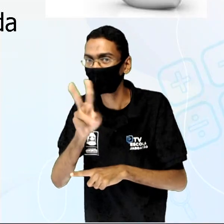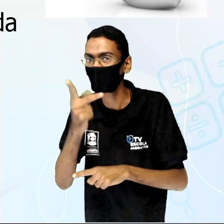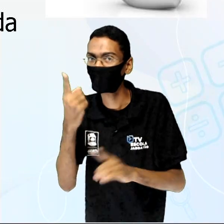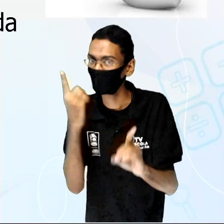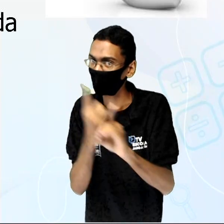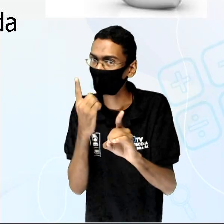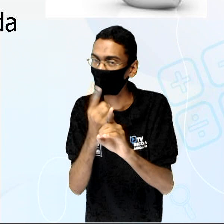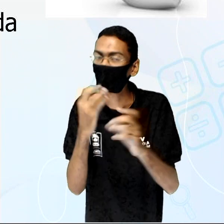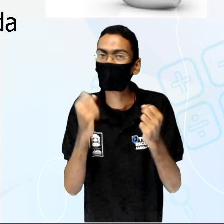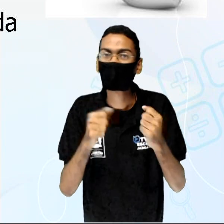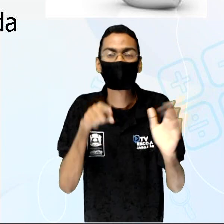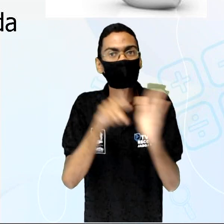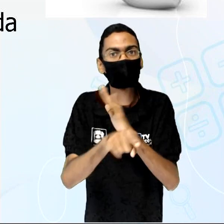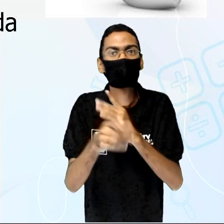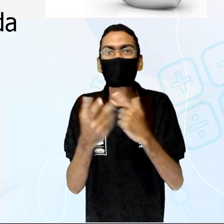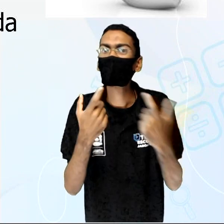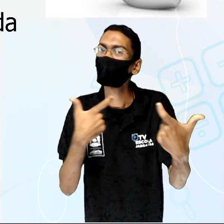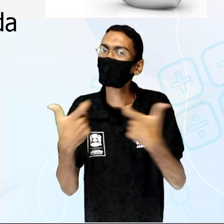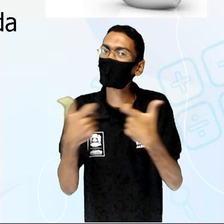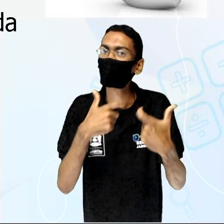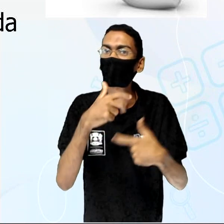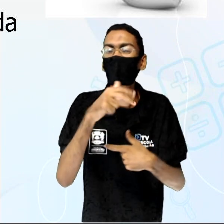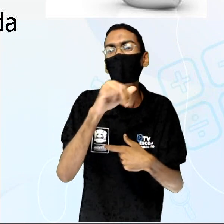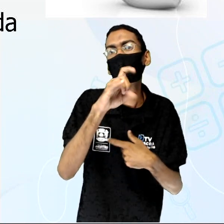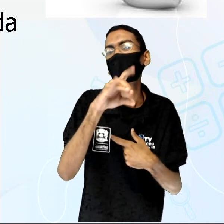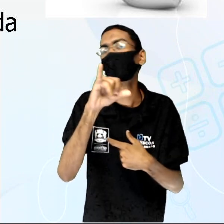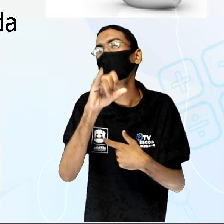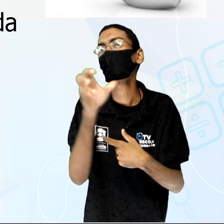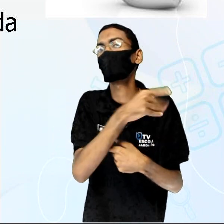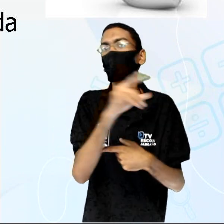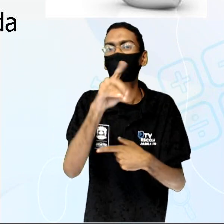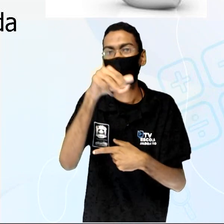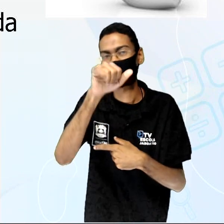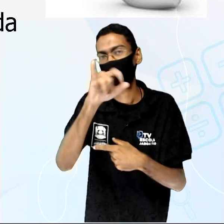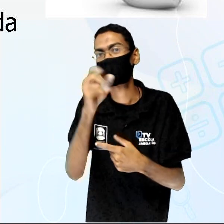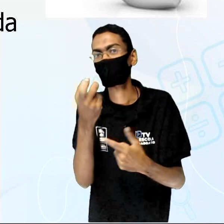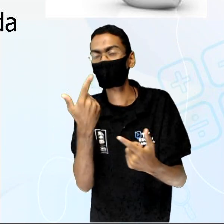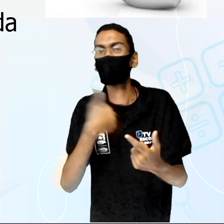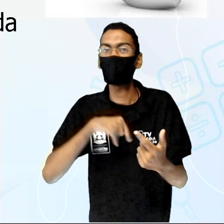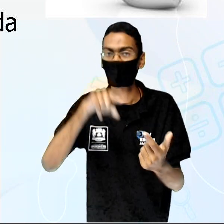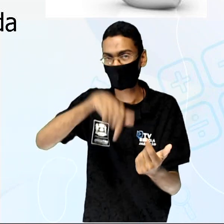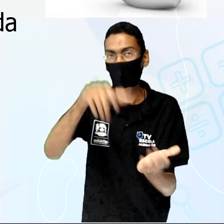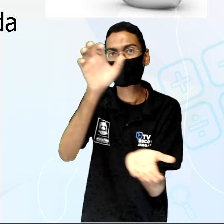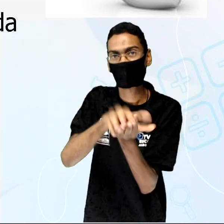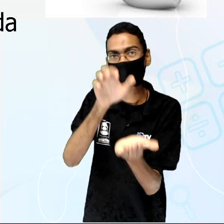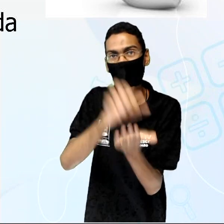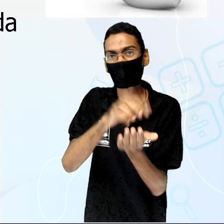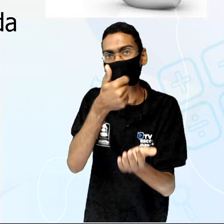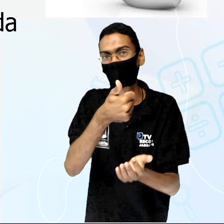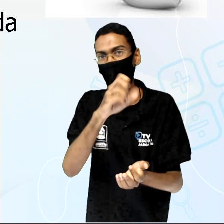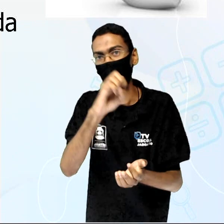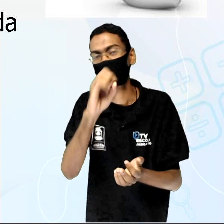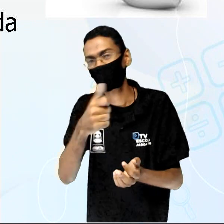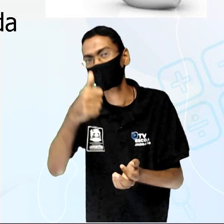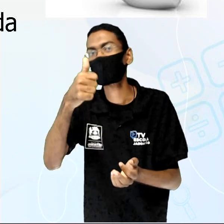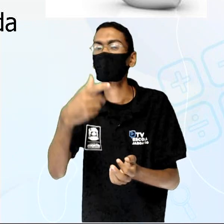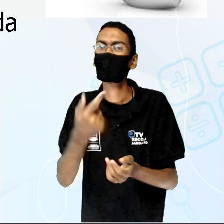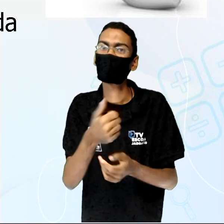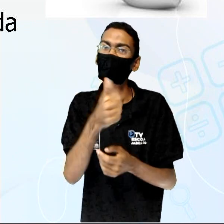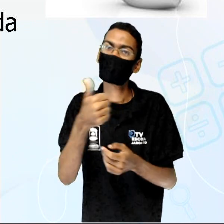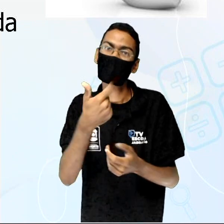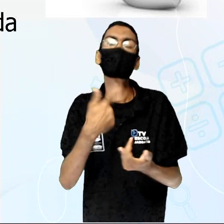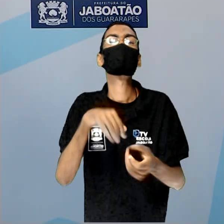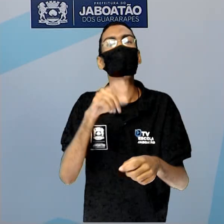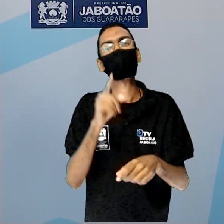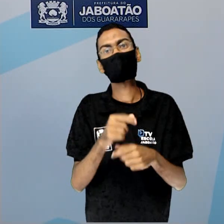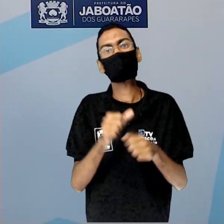é, o que foi a Guerra dos Mascates, ocorrida em Pernambuco entre 1710 e 1711, tá? Fica